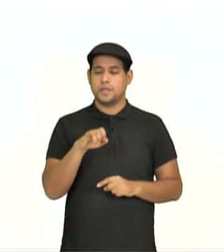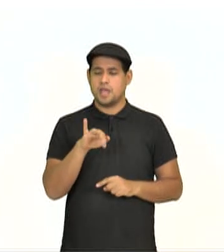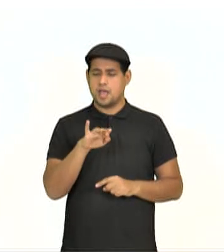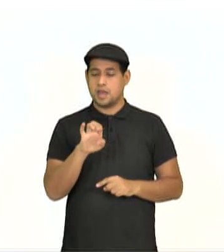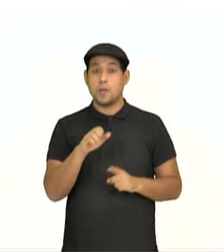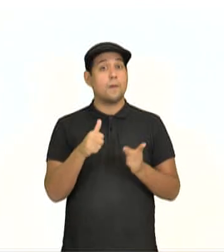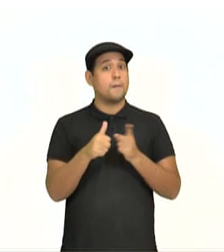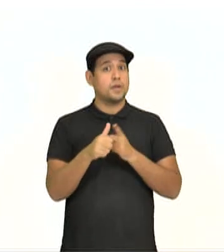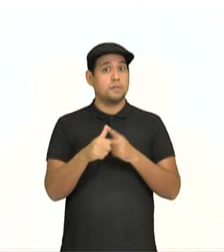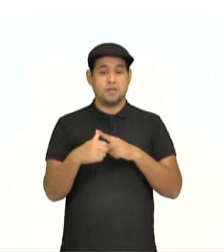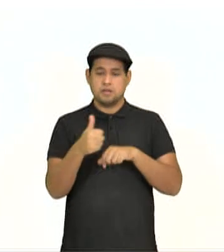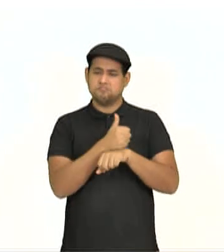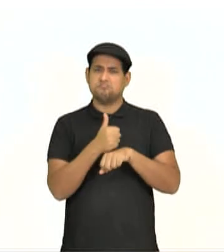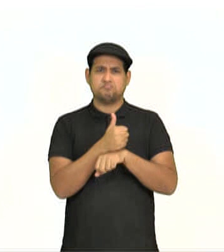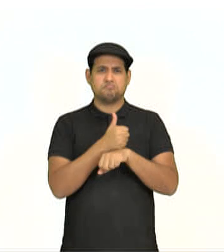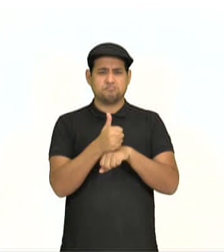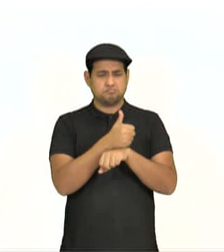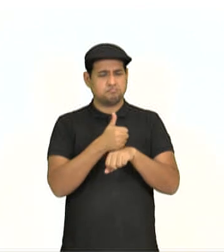primeiro cineasta,